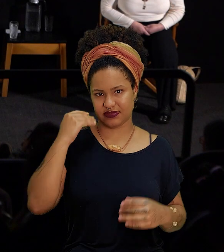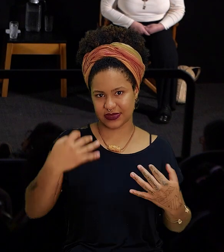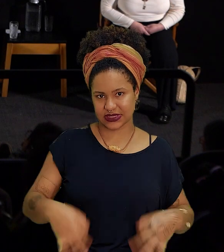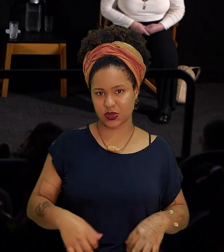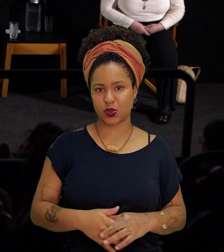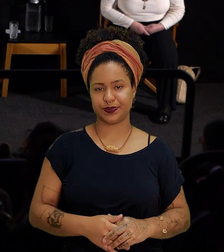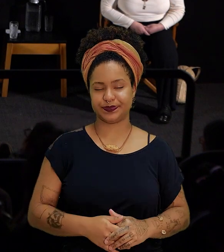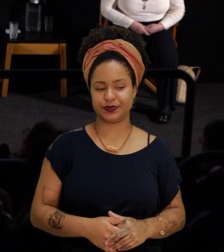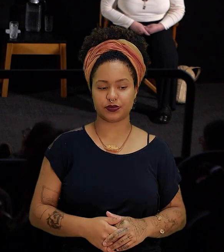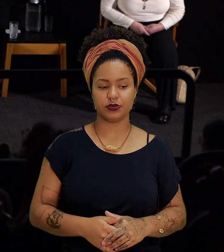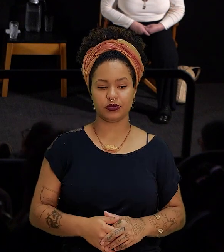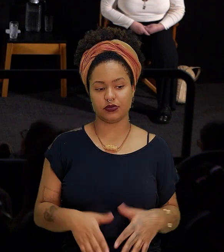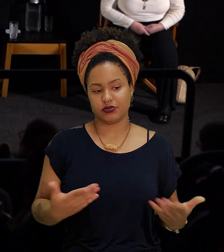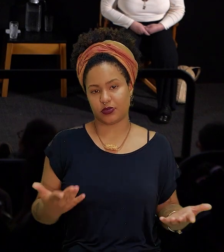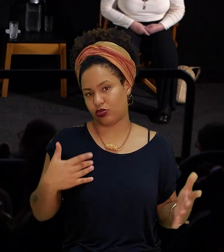certo?